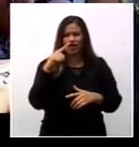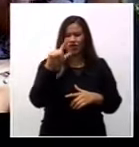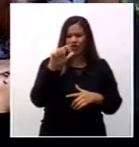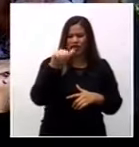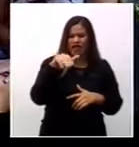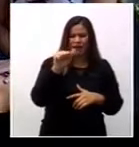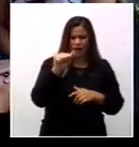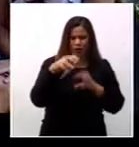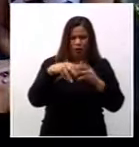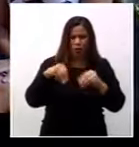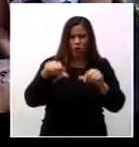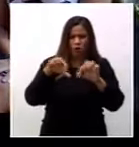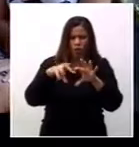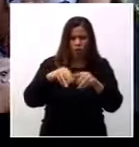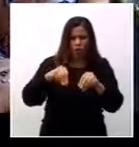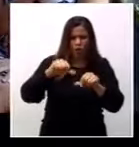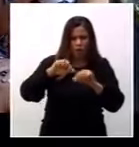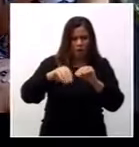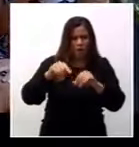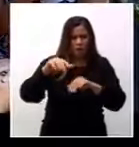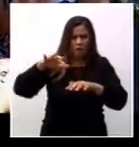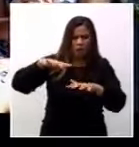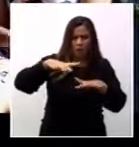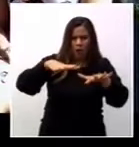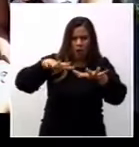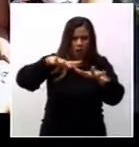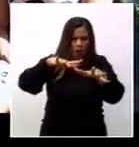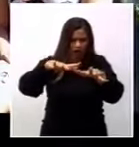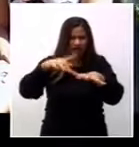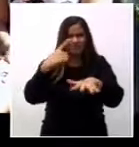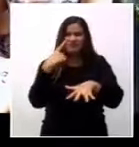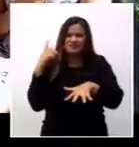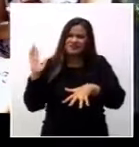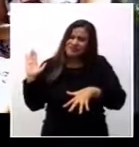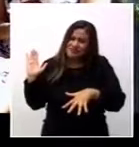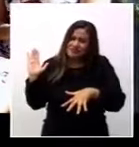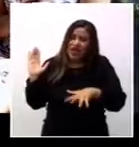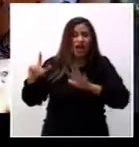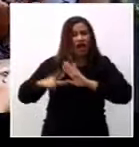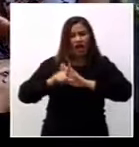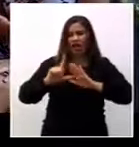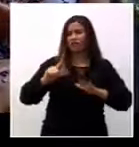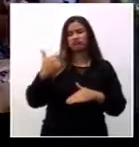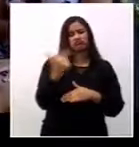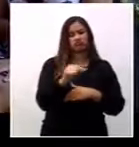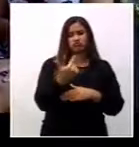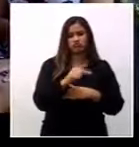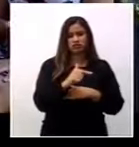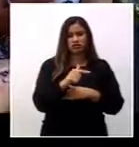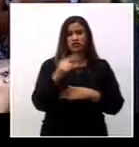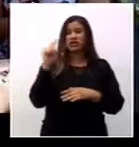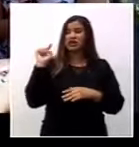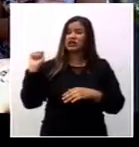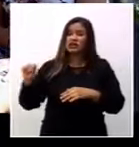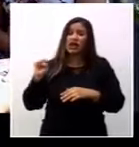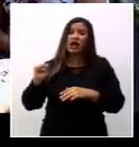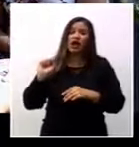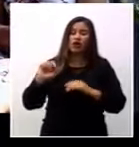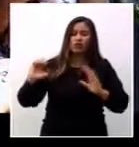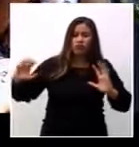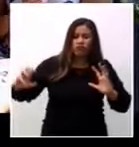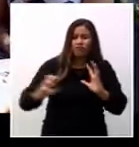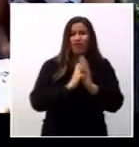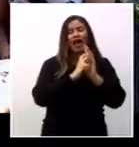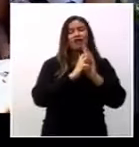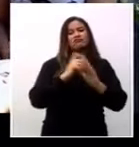conseguimos ver em boa parte da paisagem não estava aí antes, e ela trouxe impactos para os elementos